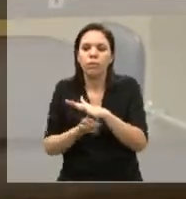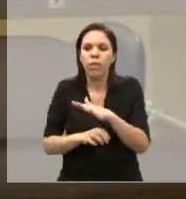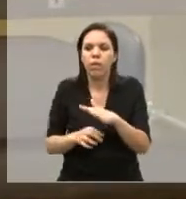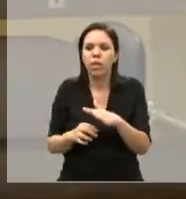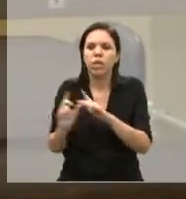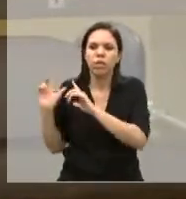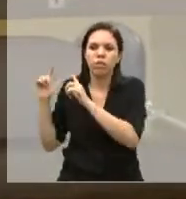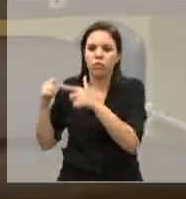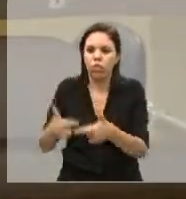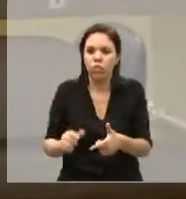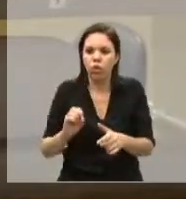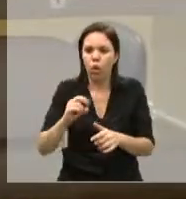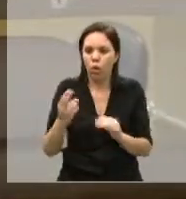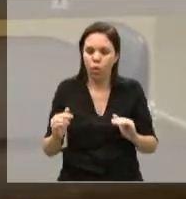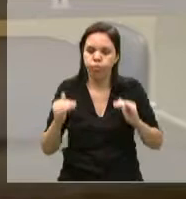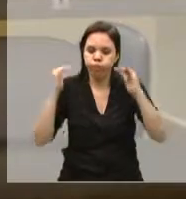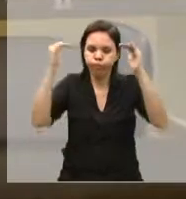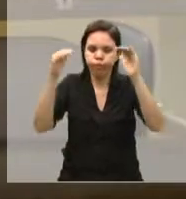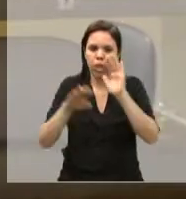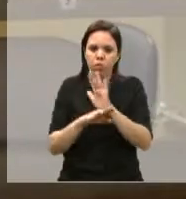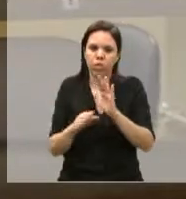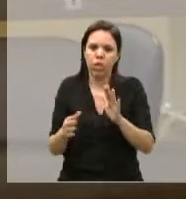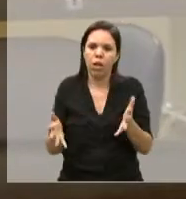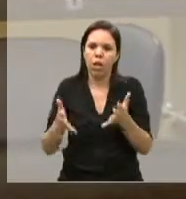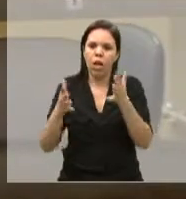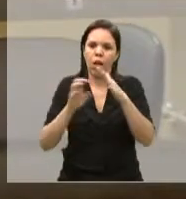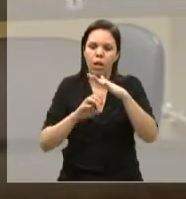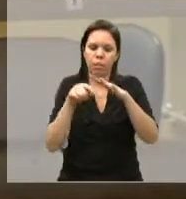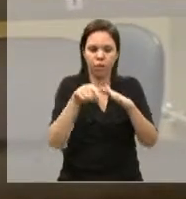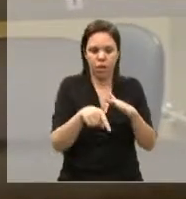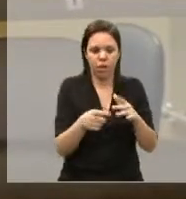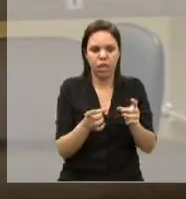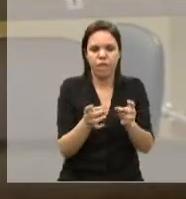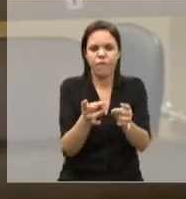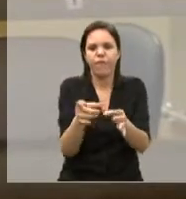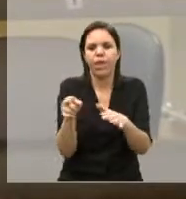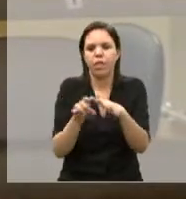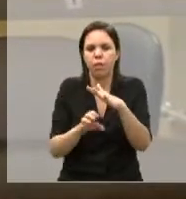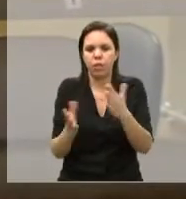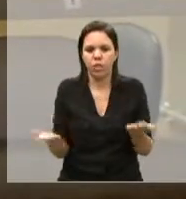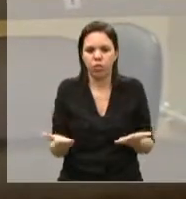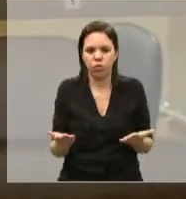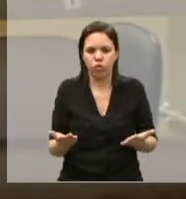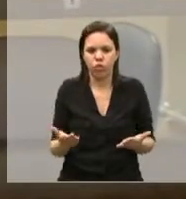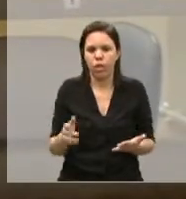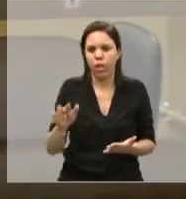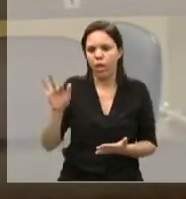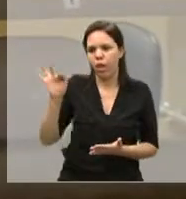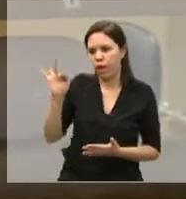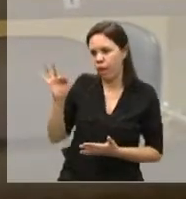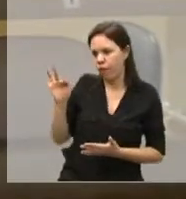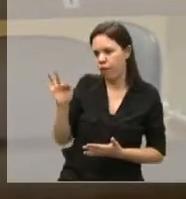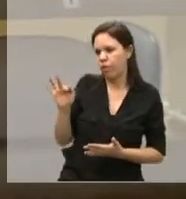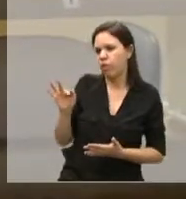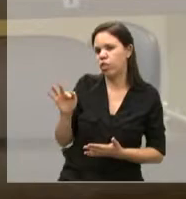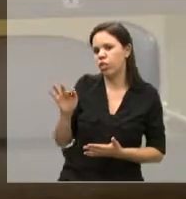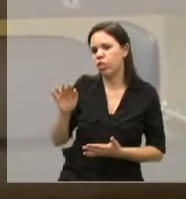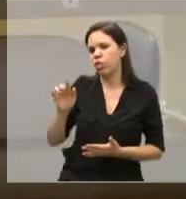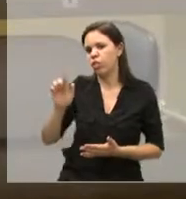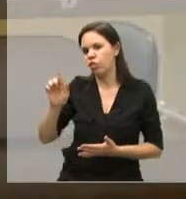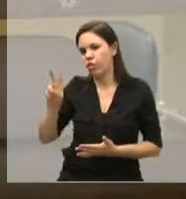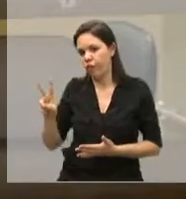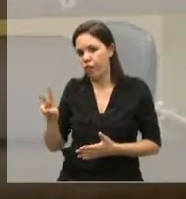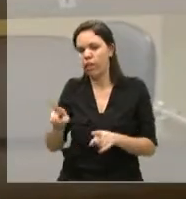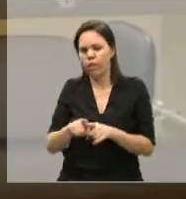ou dar um salto quântico em vendas dessa empresa. Então, hoje na FGV, por exemplo, você tem cursos